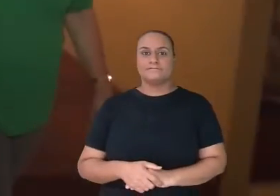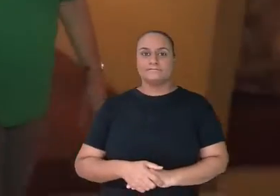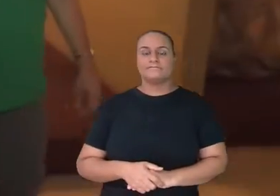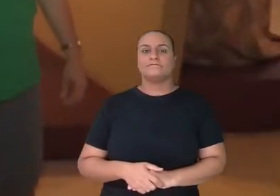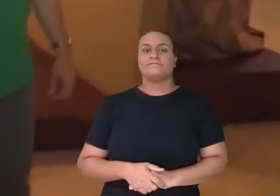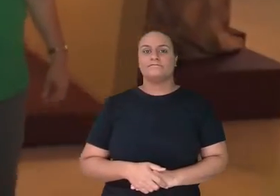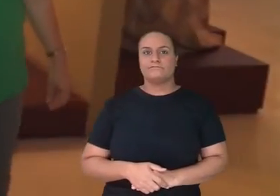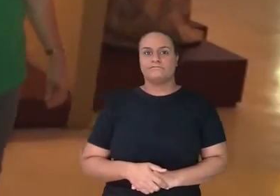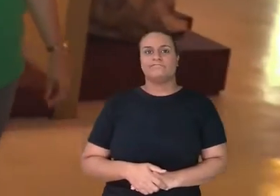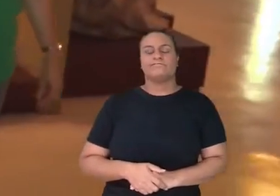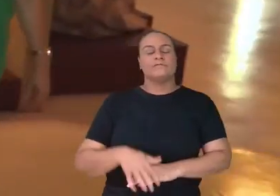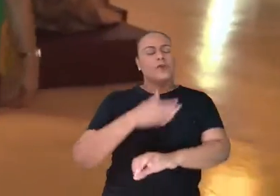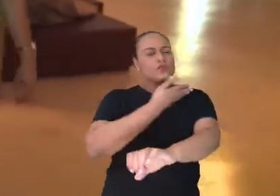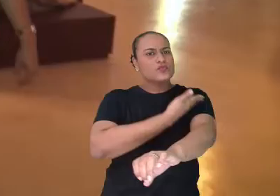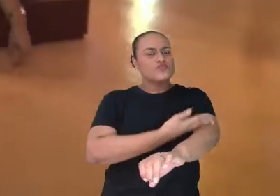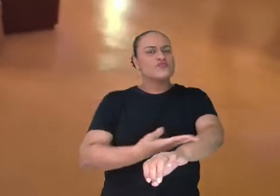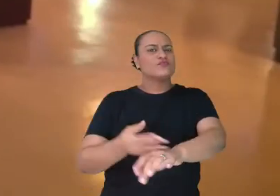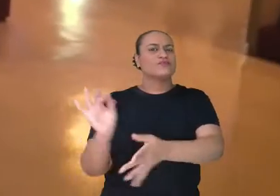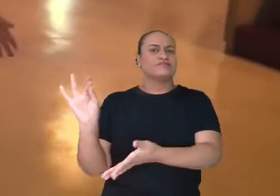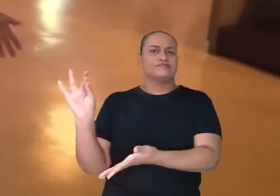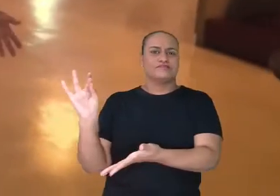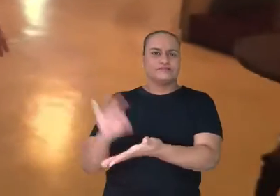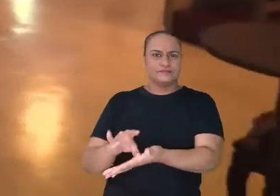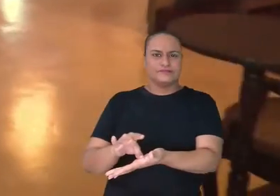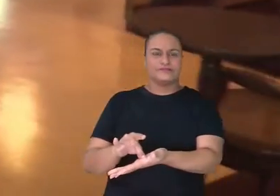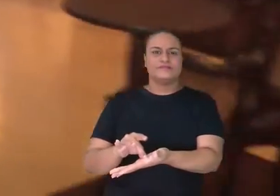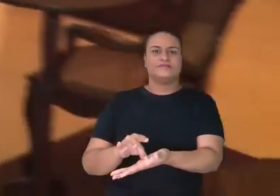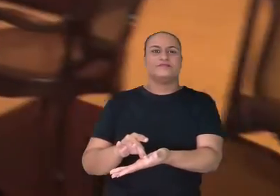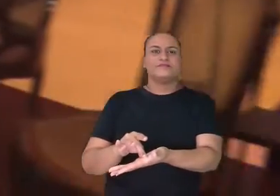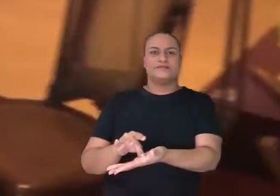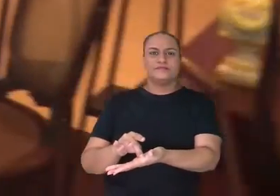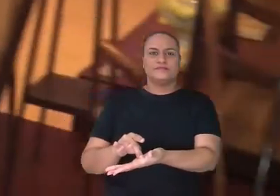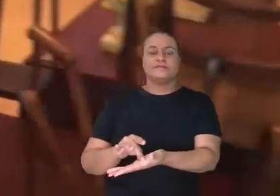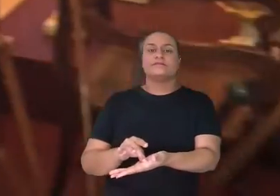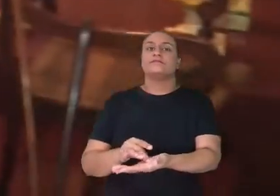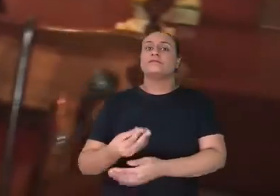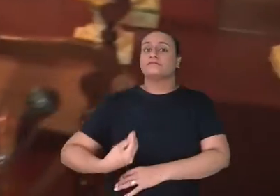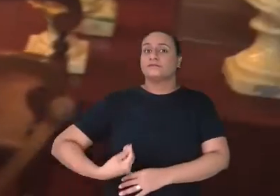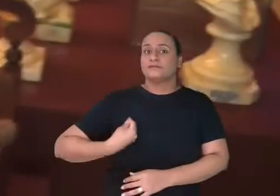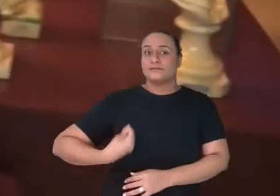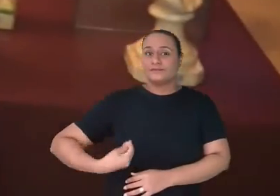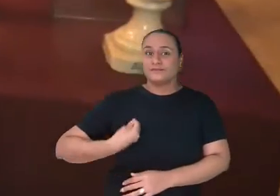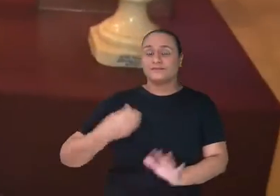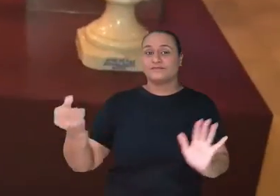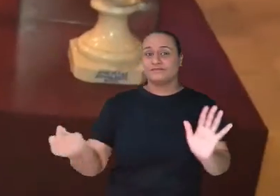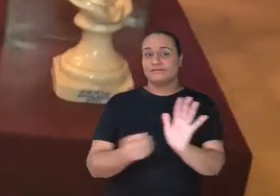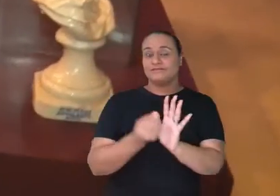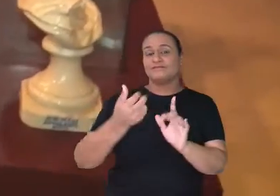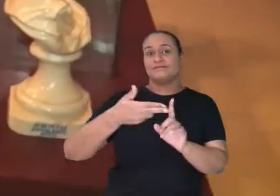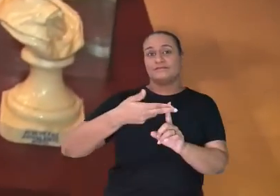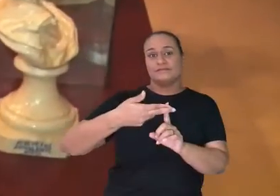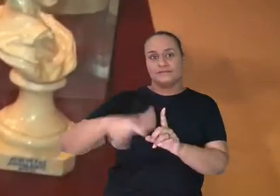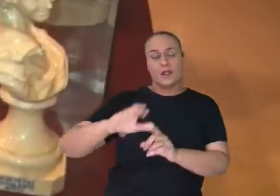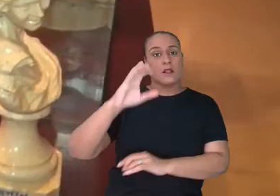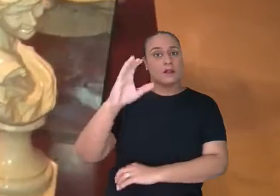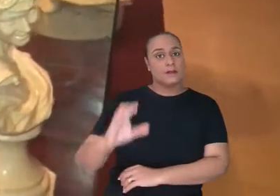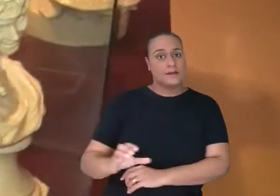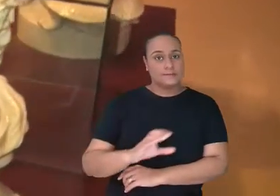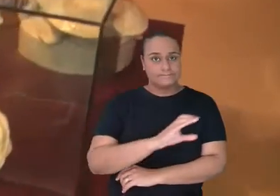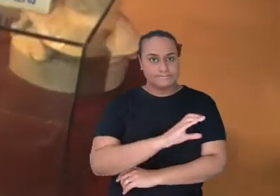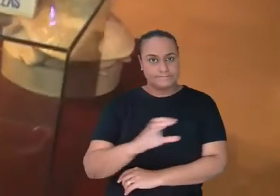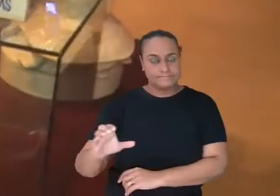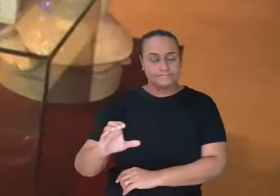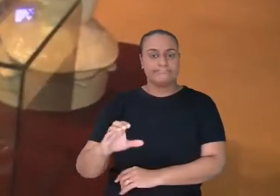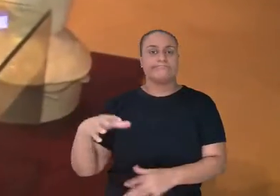nos costumes realmente, entendeu? A religiosidade, né? A presença marcante da religiosidade, do catolicismo